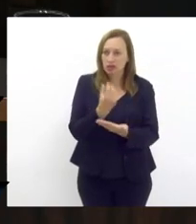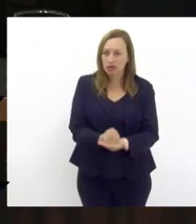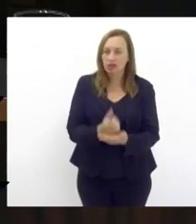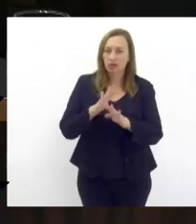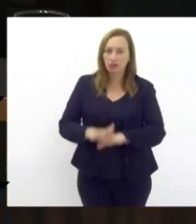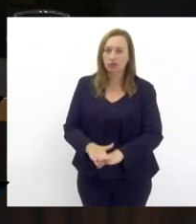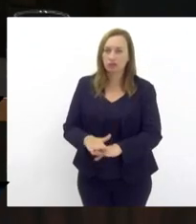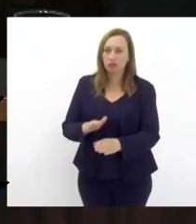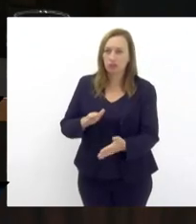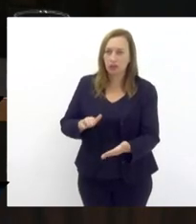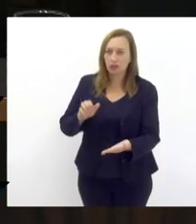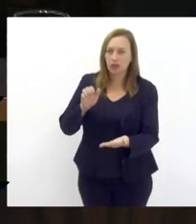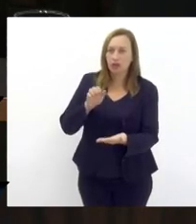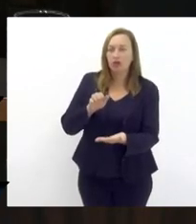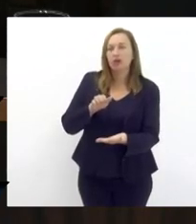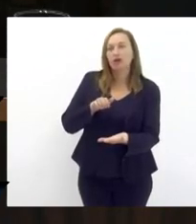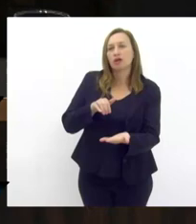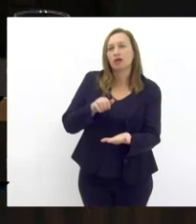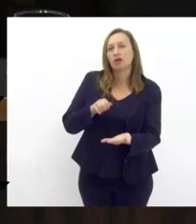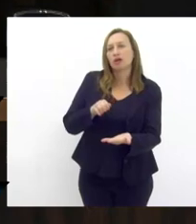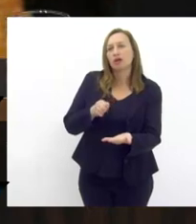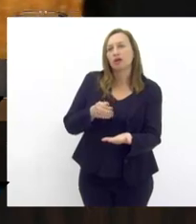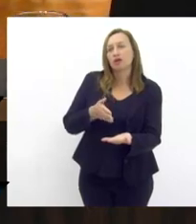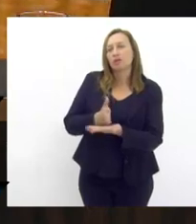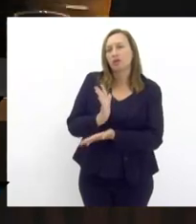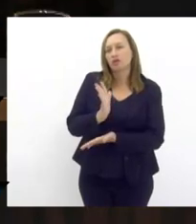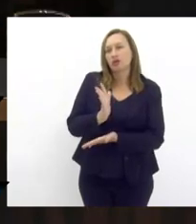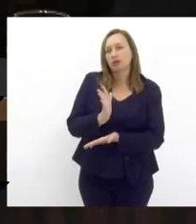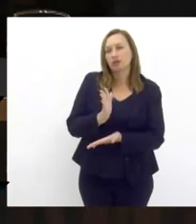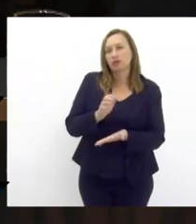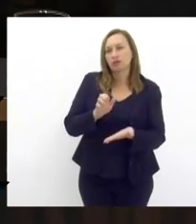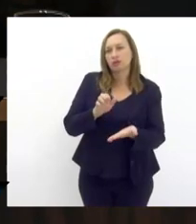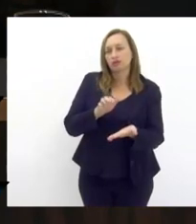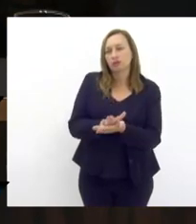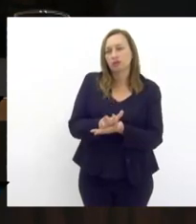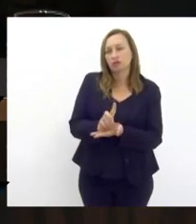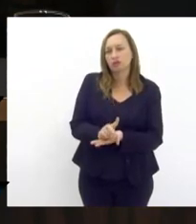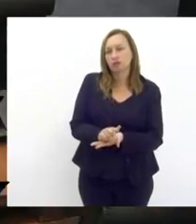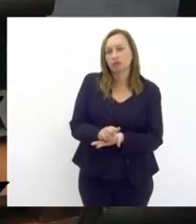permanece como estão. Aprovado. Vá autógrafo.